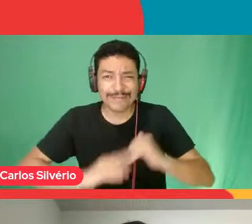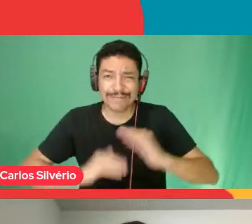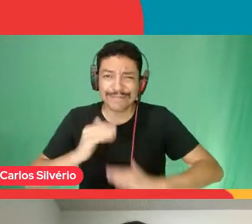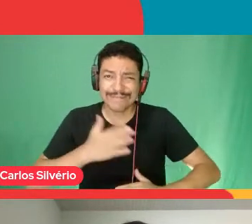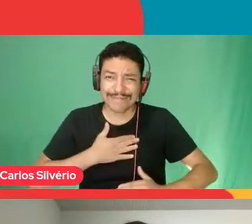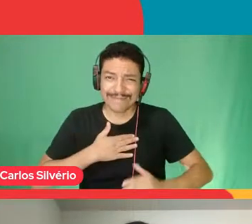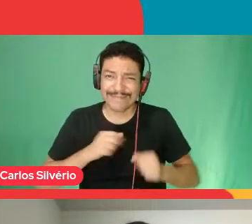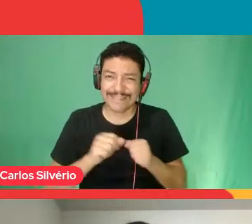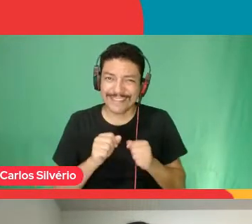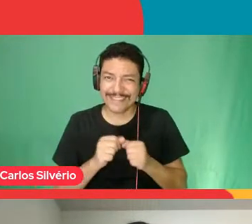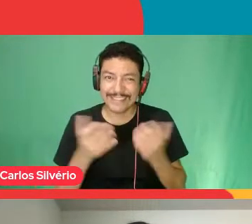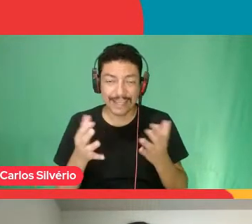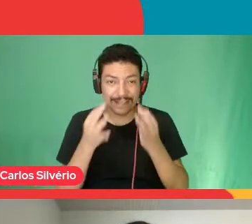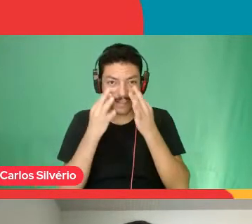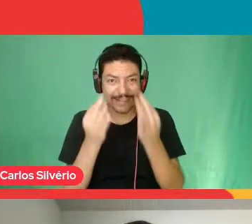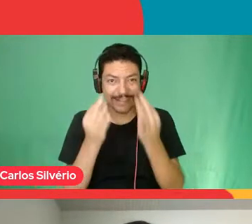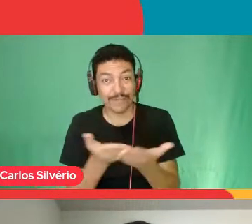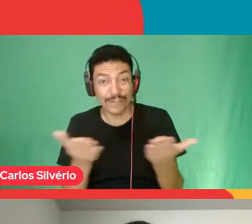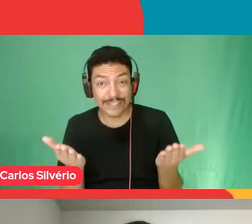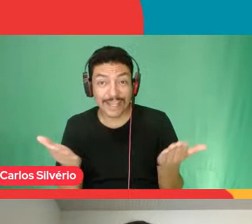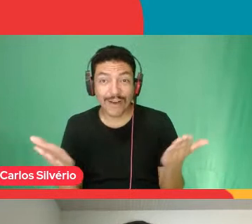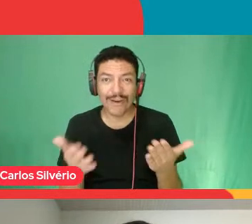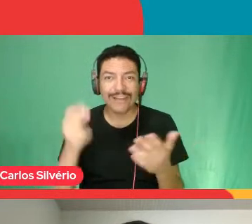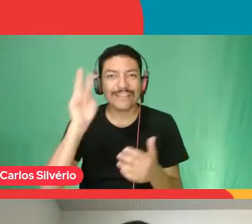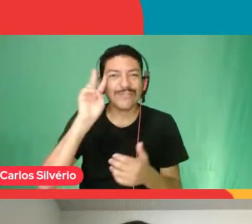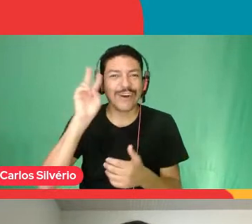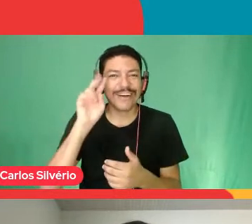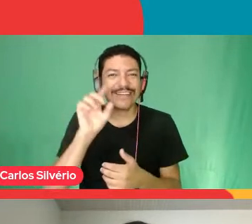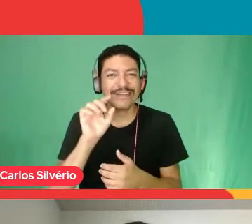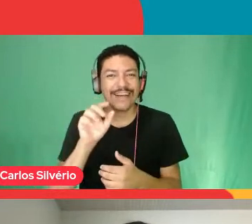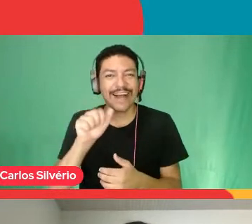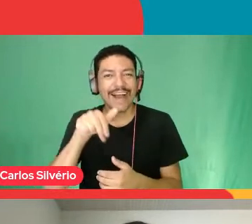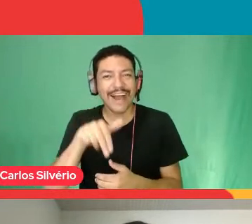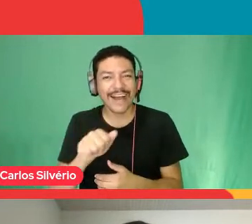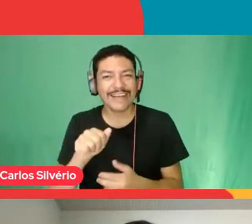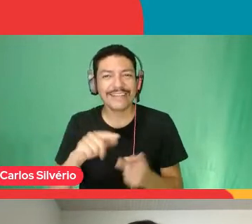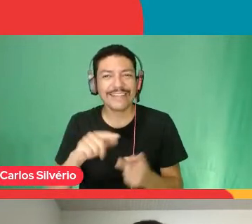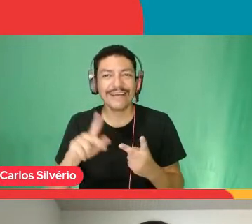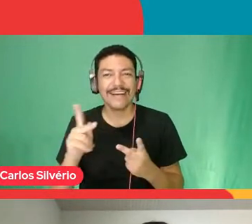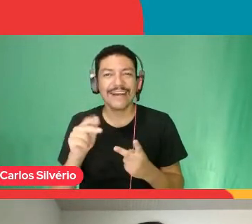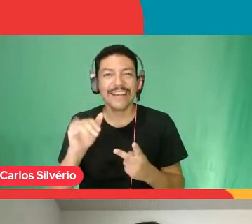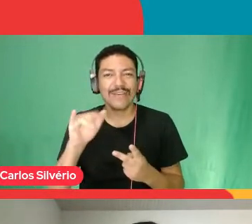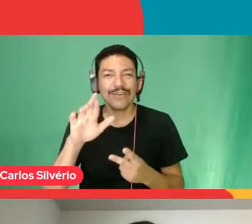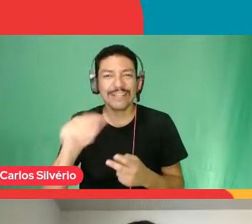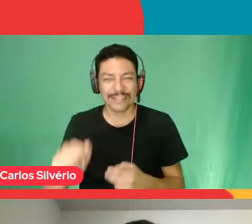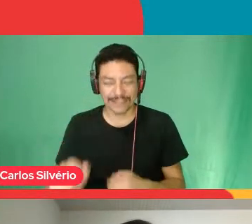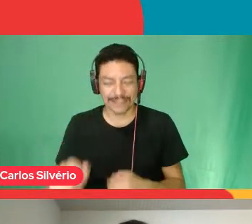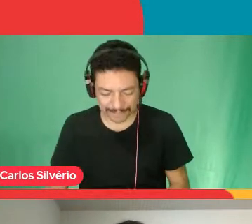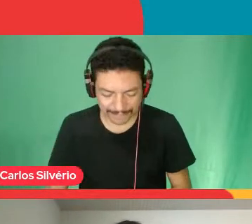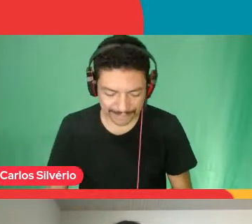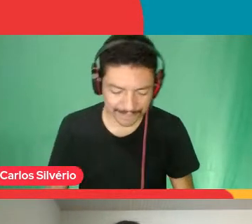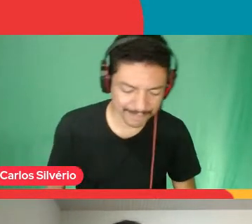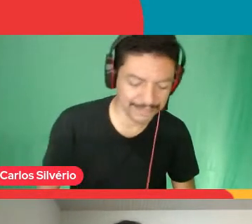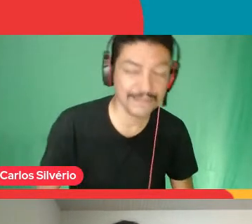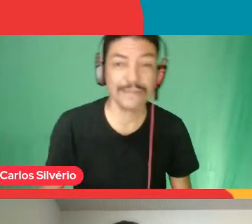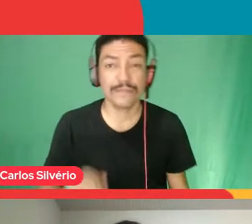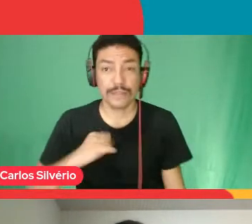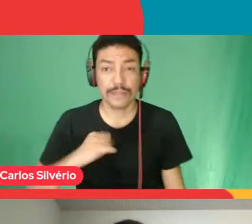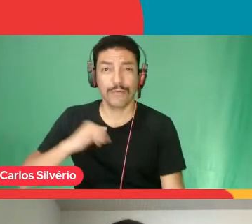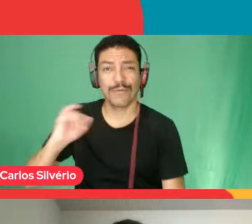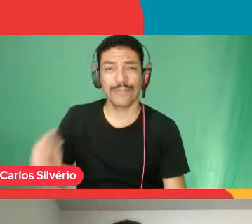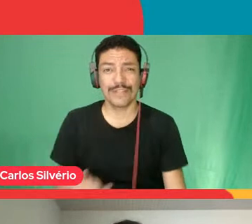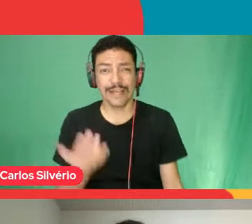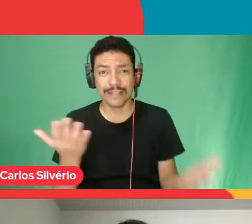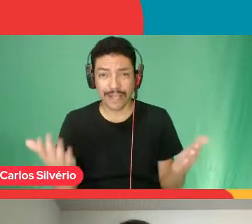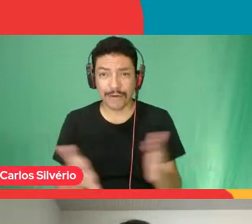Quero ouvir vocês aí, a história de vocês também, Ana e Rayura. Eu vou pegar esse gancho então, Bárbara,